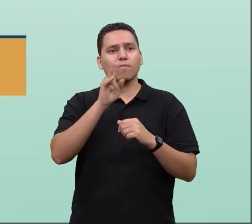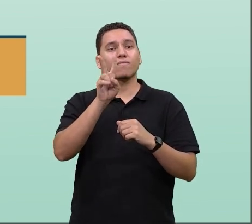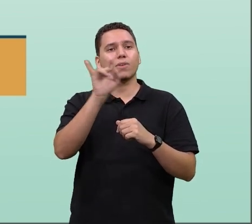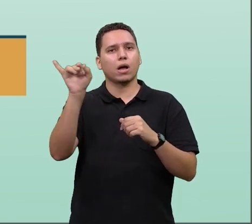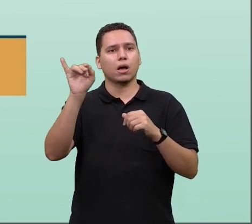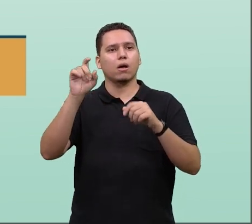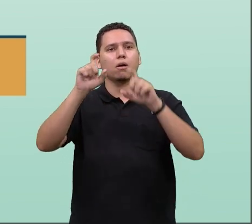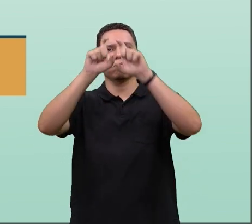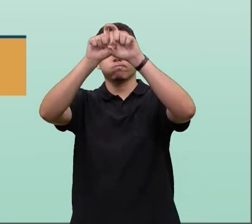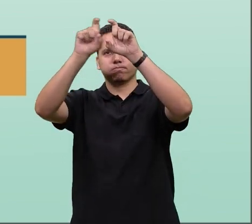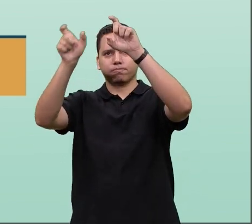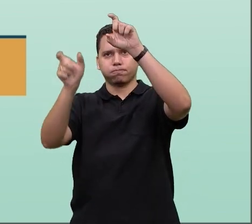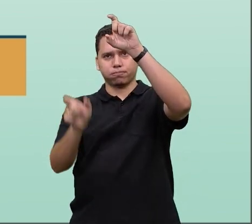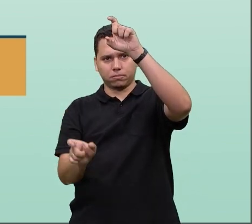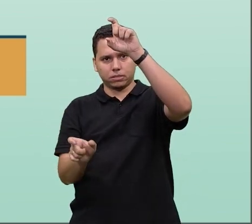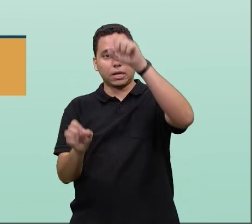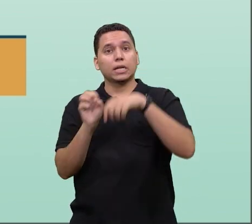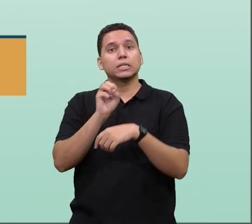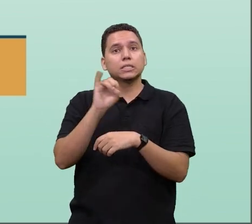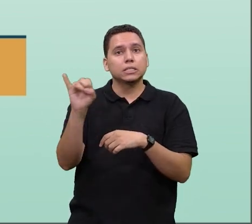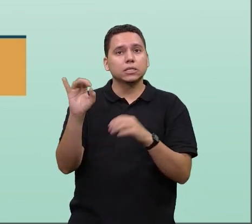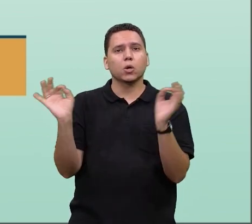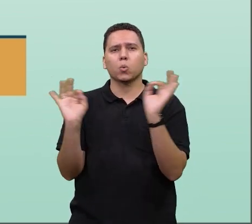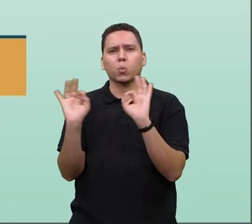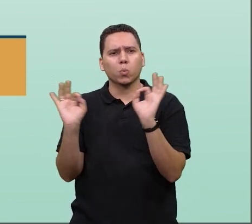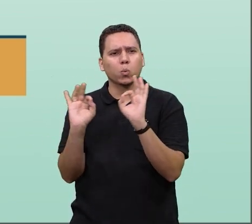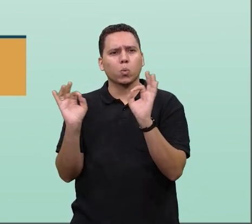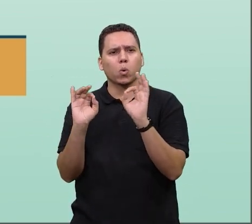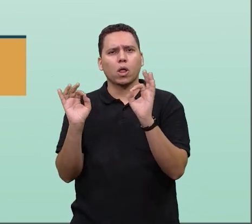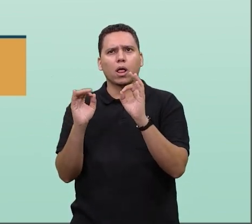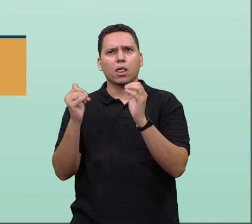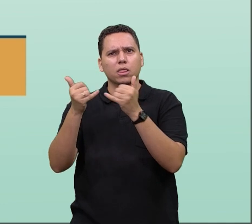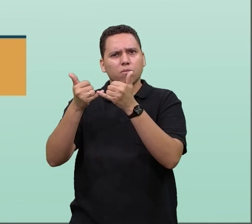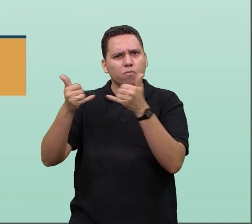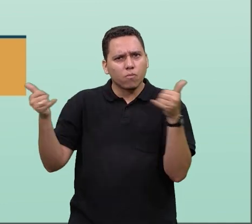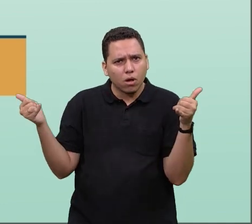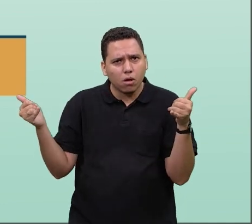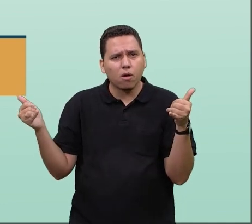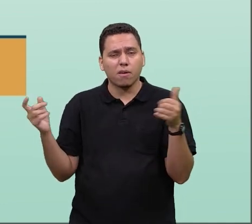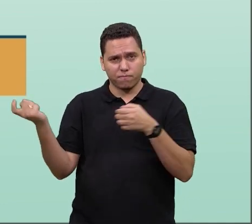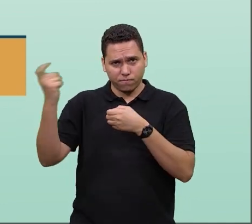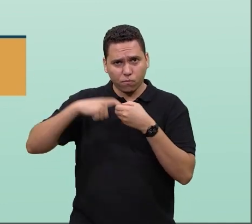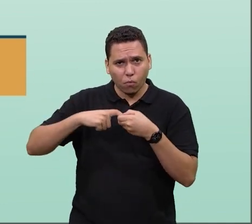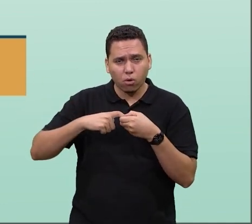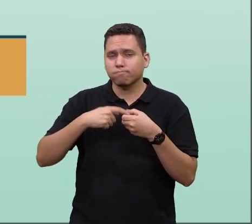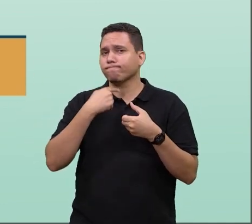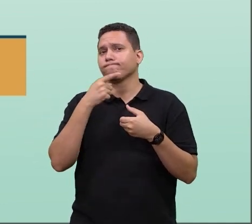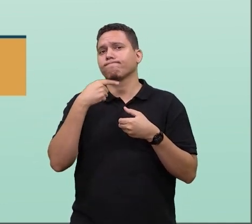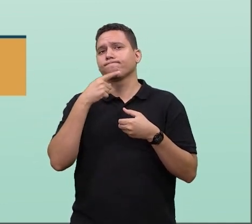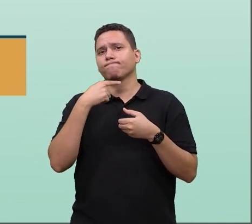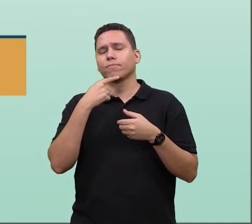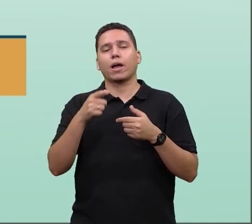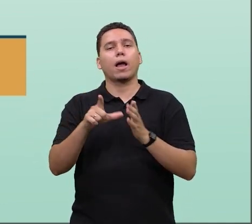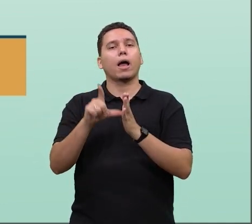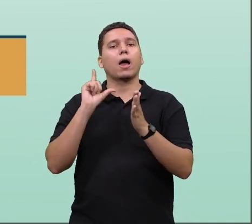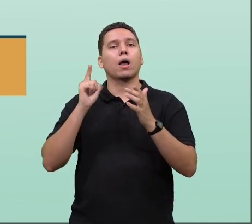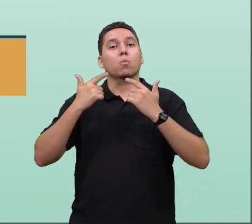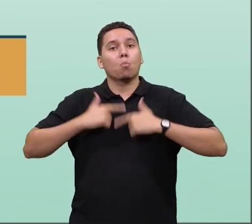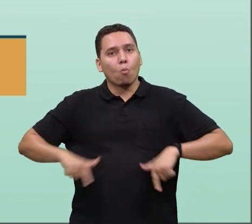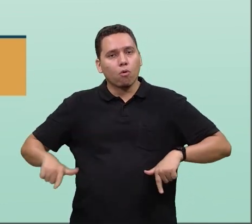elétrons. Tira-se o fio. Tirando o fio, o elétron que foi, tem como voltar? Não. E o corpo que estava neutro acaba ficando